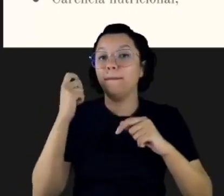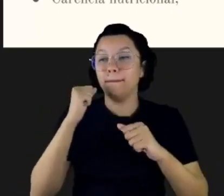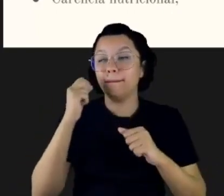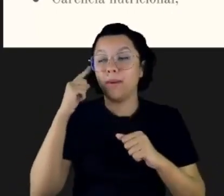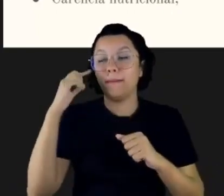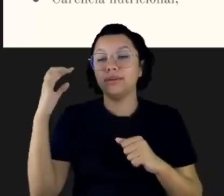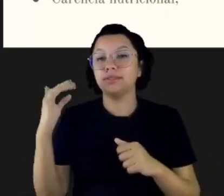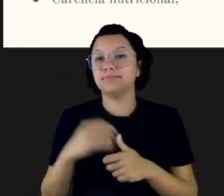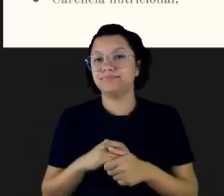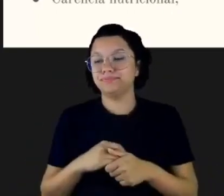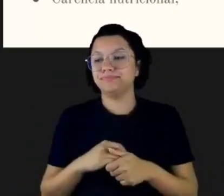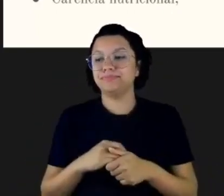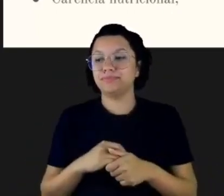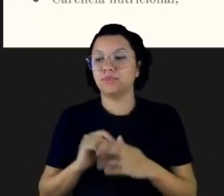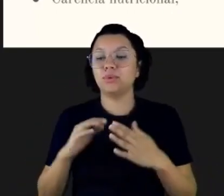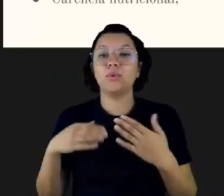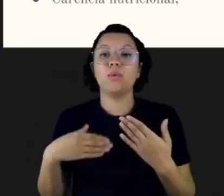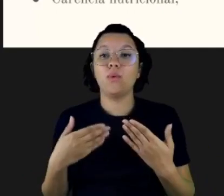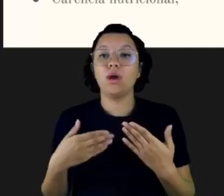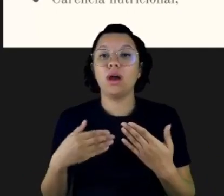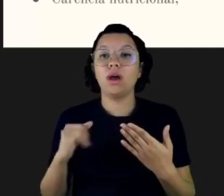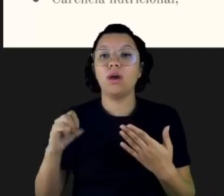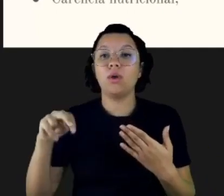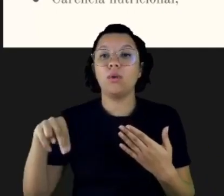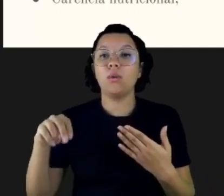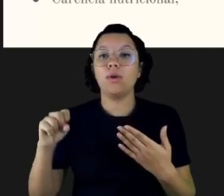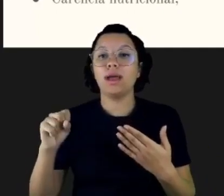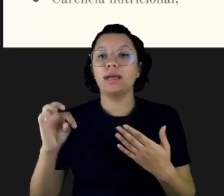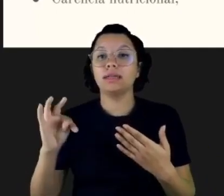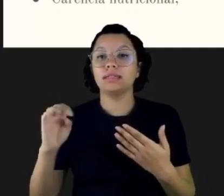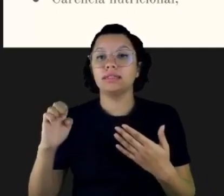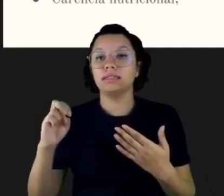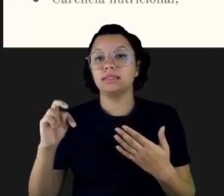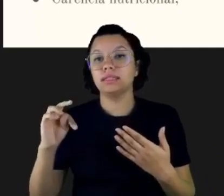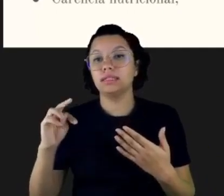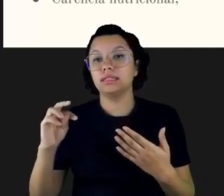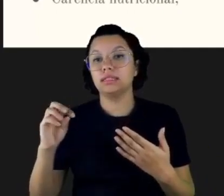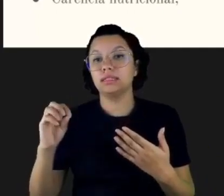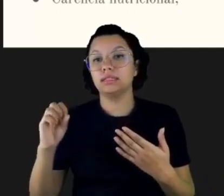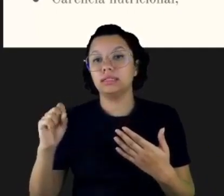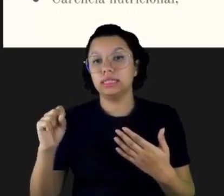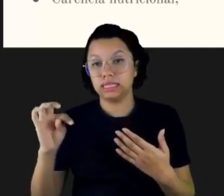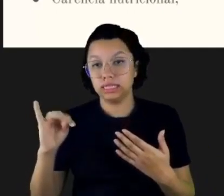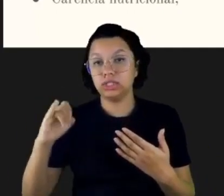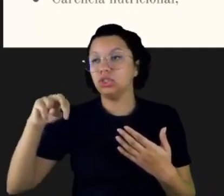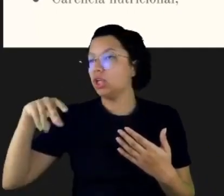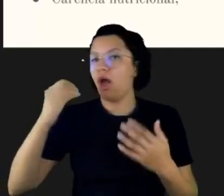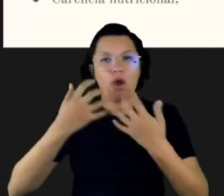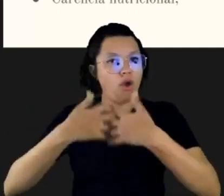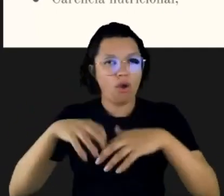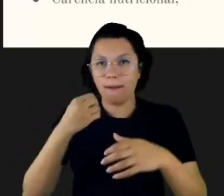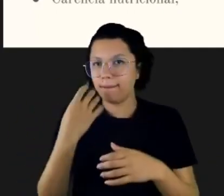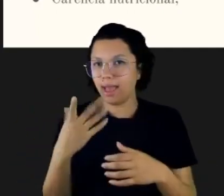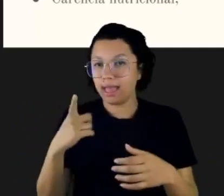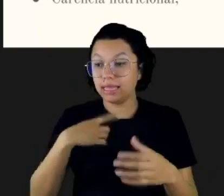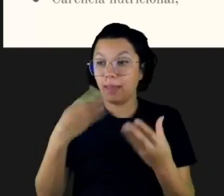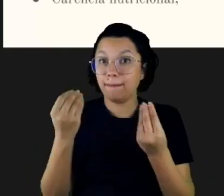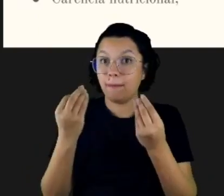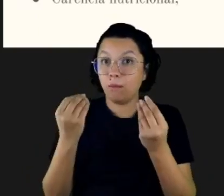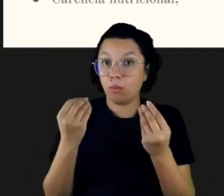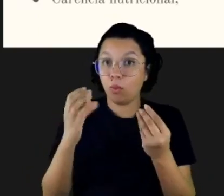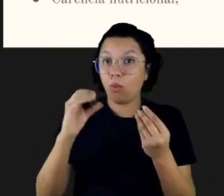Quando o intestino não está funcionando bem e a gente tem ali um acúmulo daquelas fezes e aquelas fezes